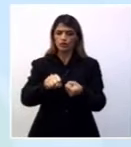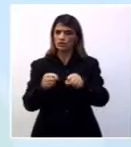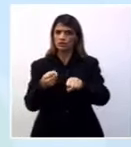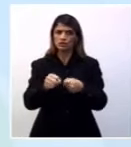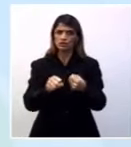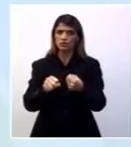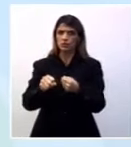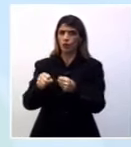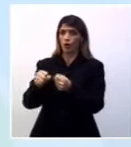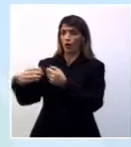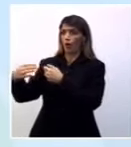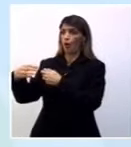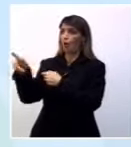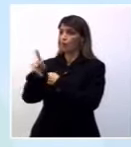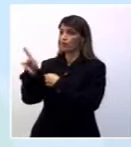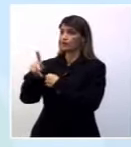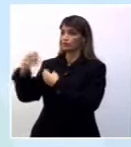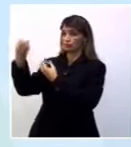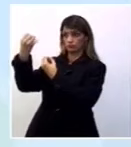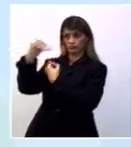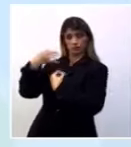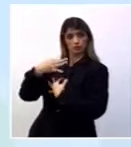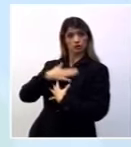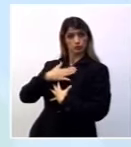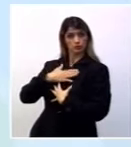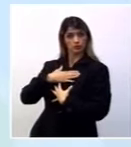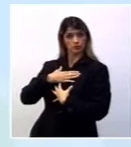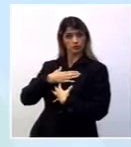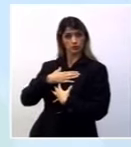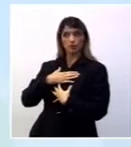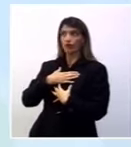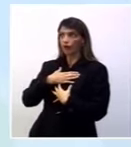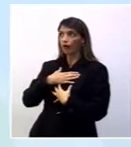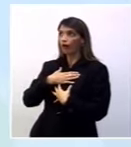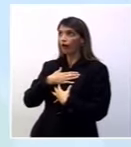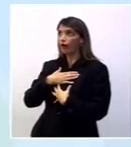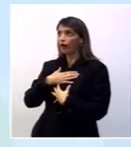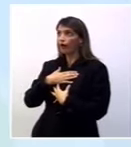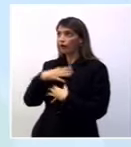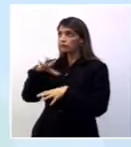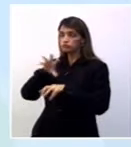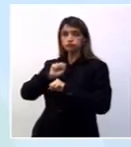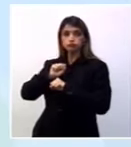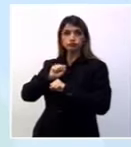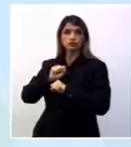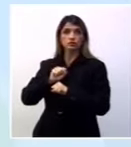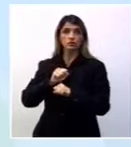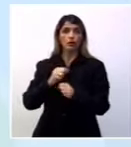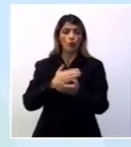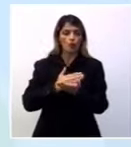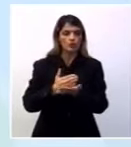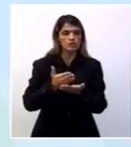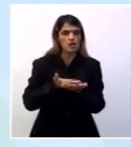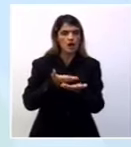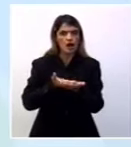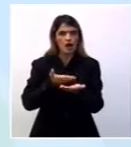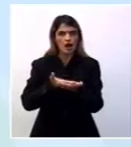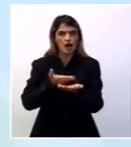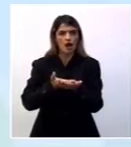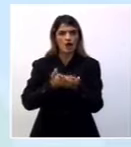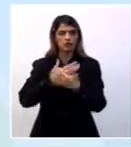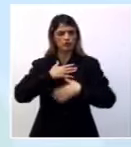professor explicar. Então, já esteja com o seu vestuário ali no momento que o professor vai começar a aula, isso é muito importante,